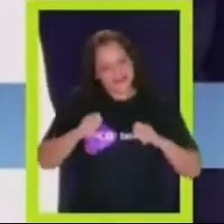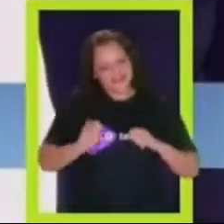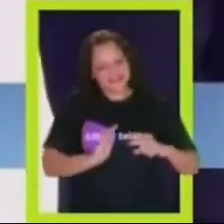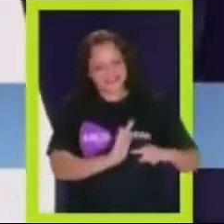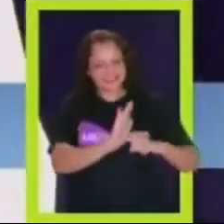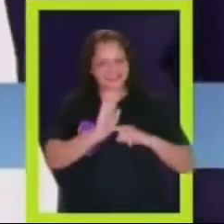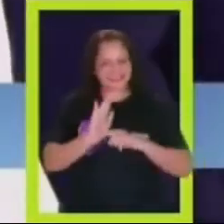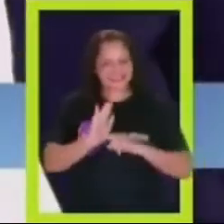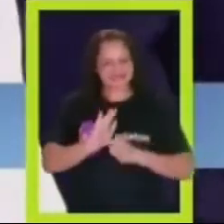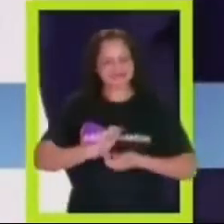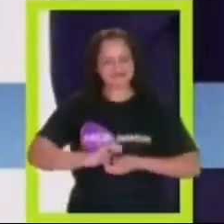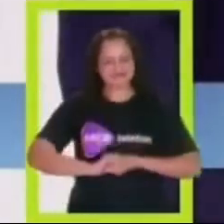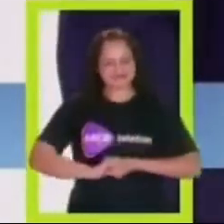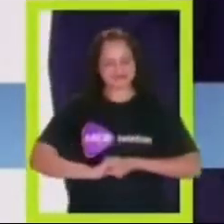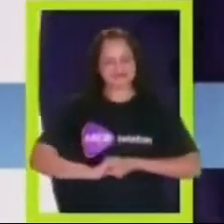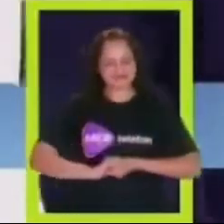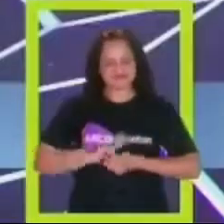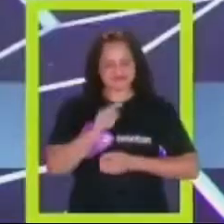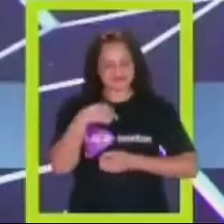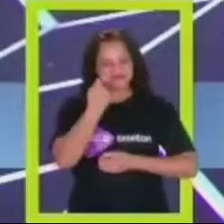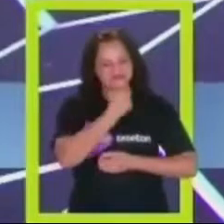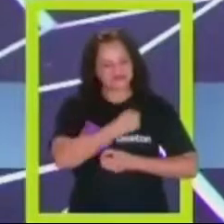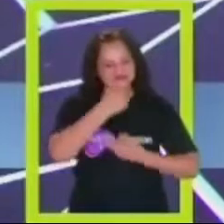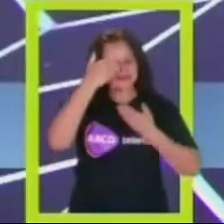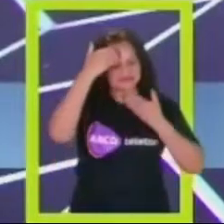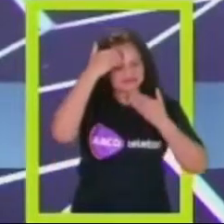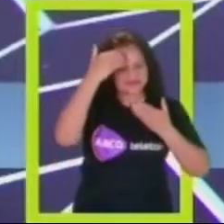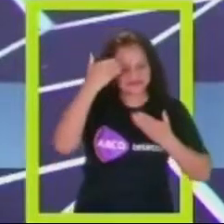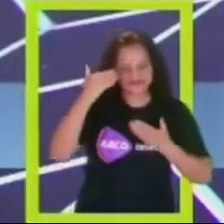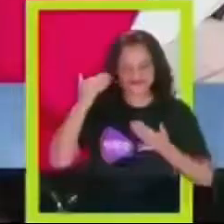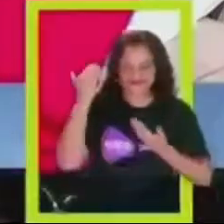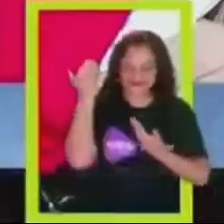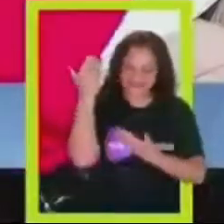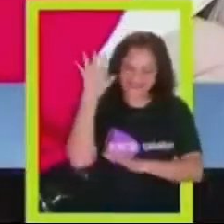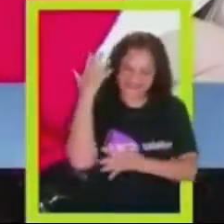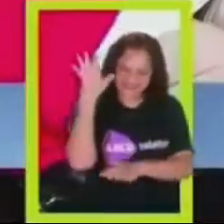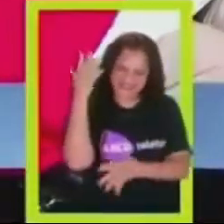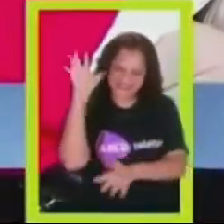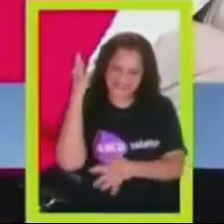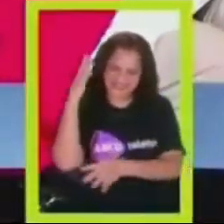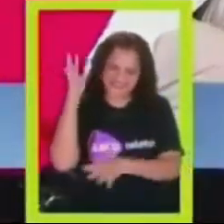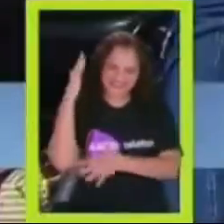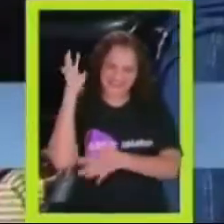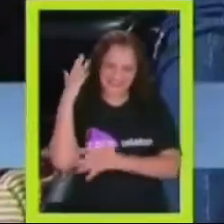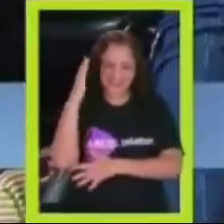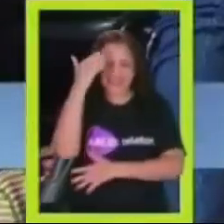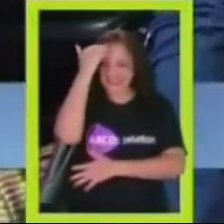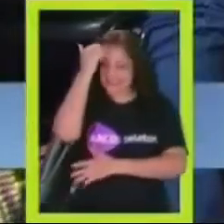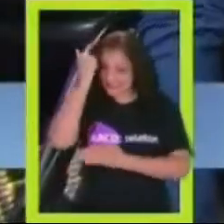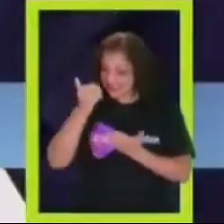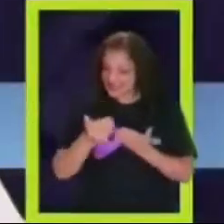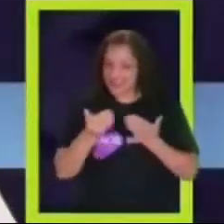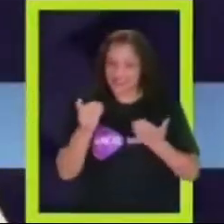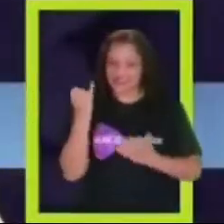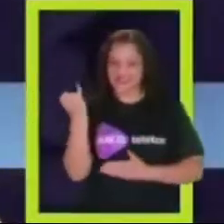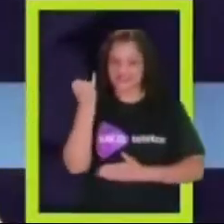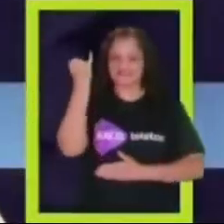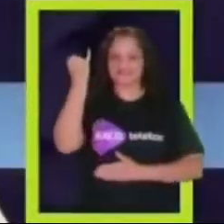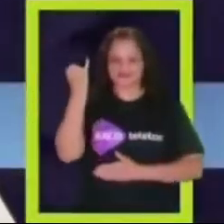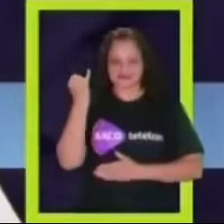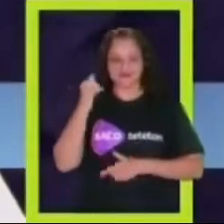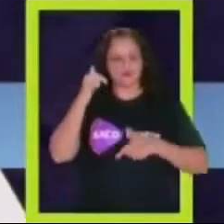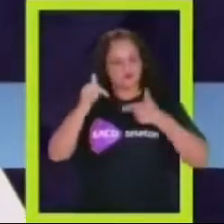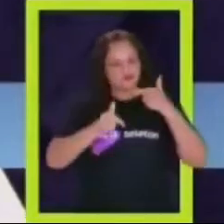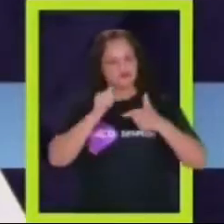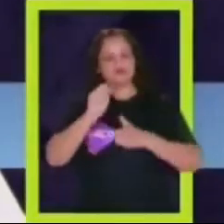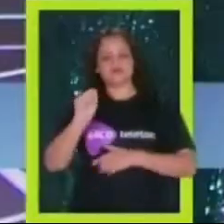causa. E a gente agradece com uma salva de palmas, porque vocês sabem da importância do trabalho da CD, vocês sabem